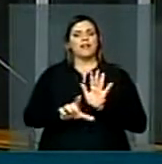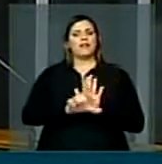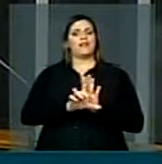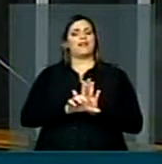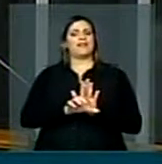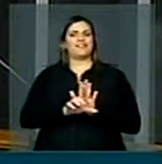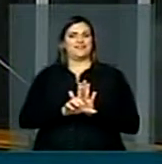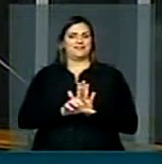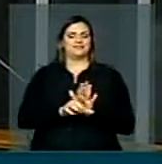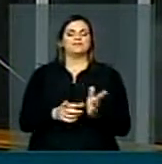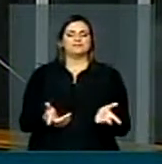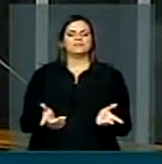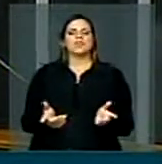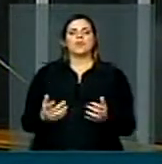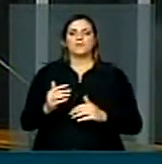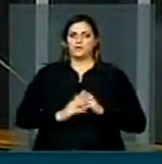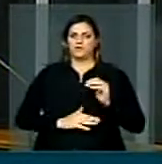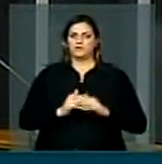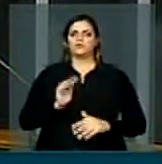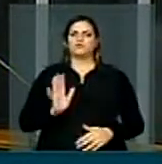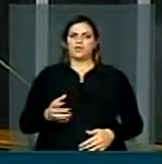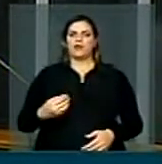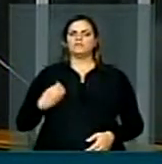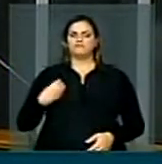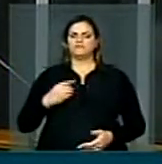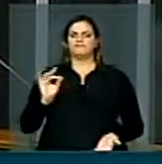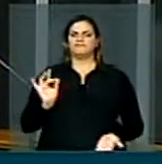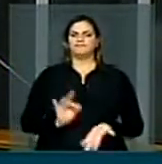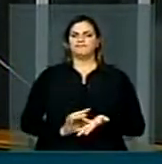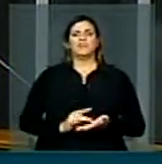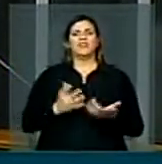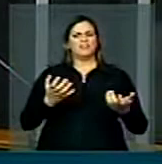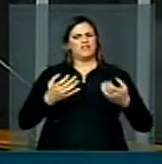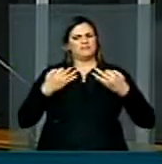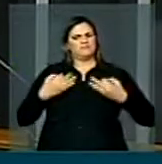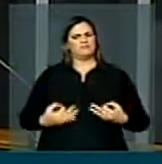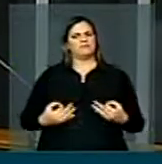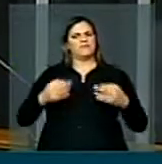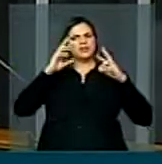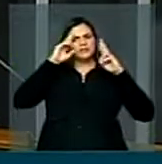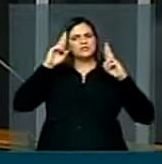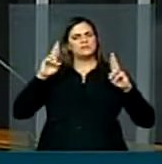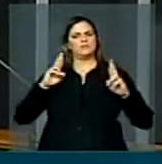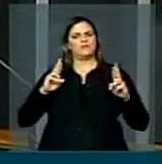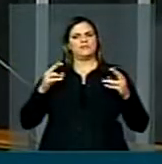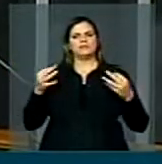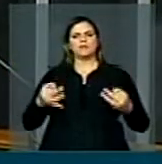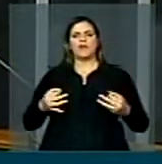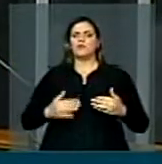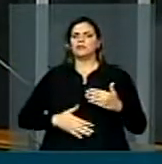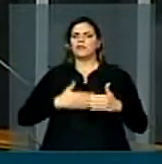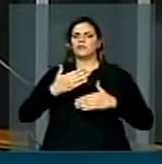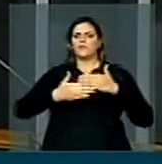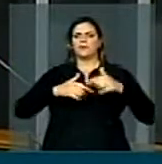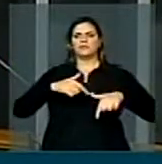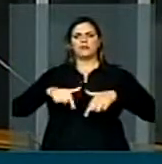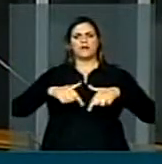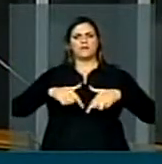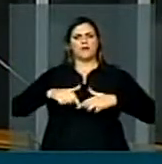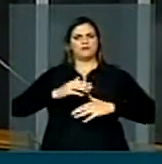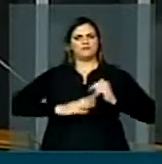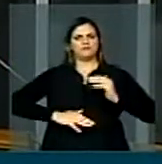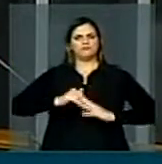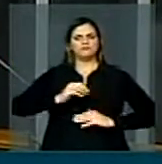em comento, objetivando adquirir dignidade e reconhecimento no desenvolvimento do seu